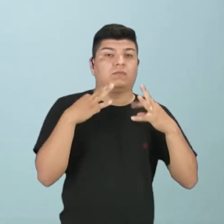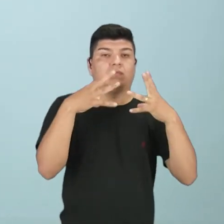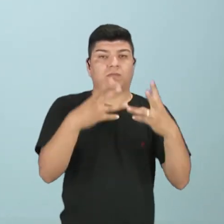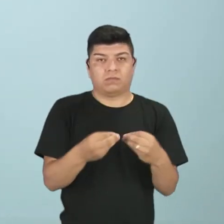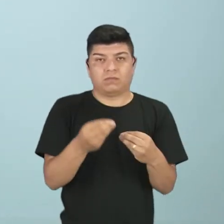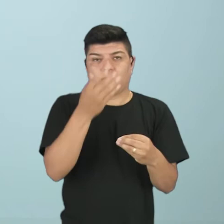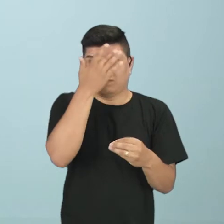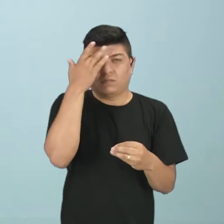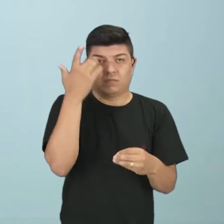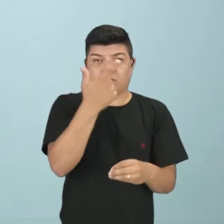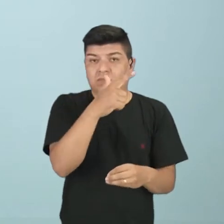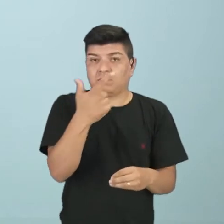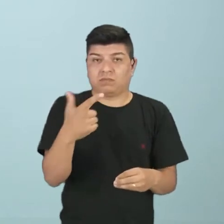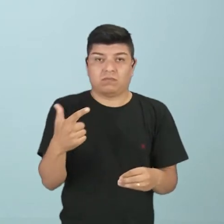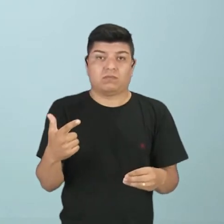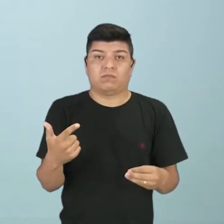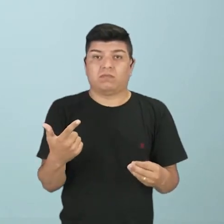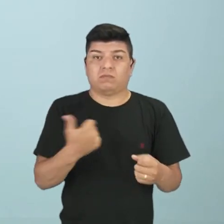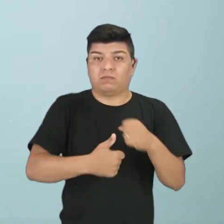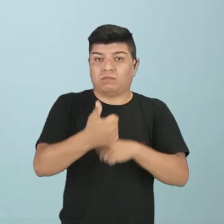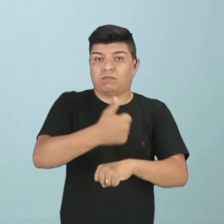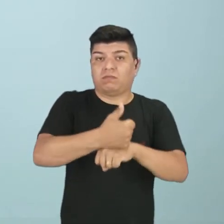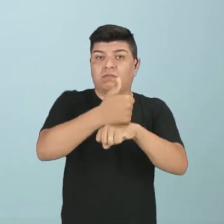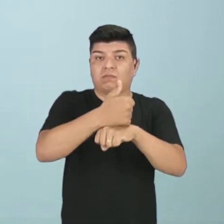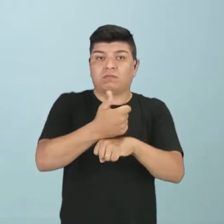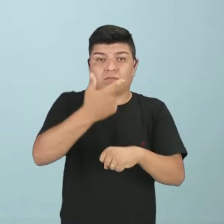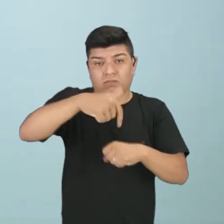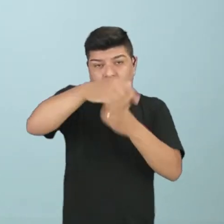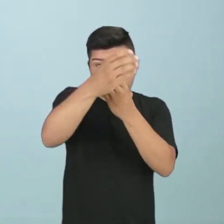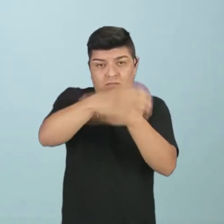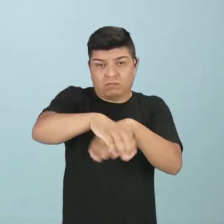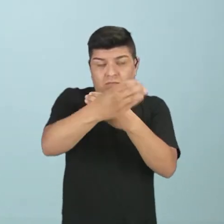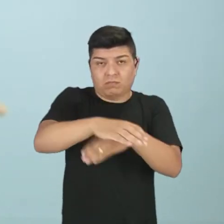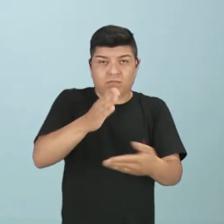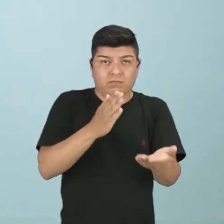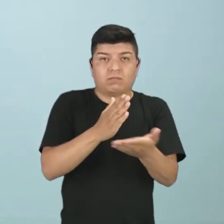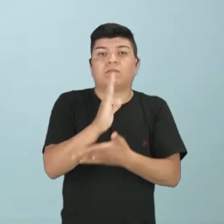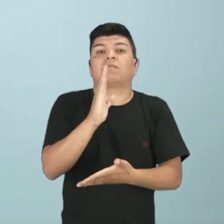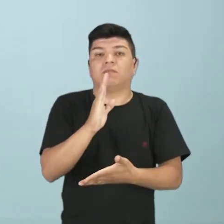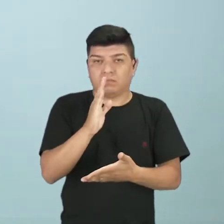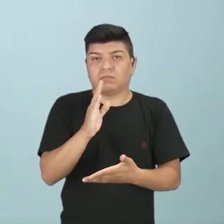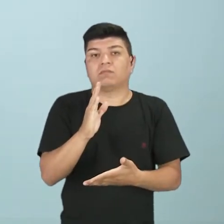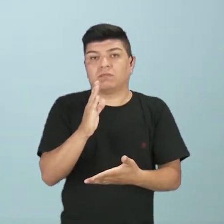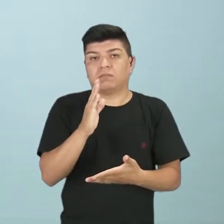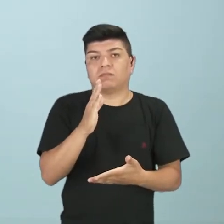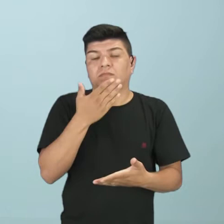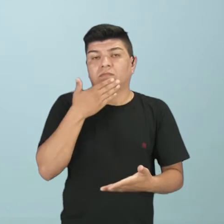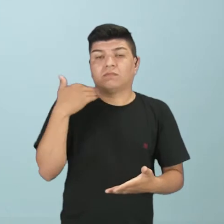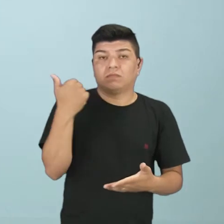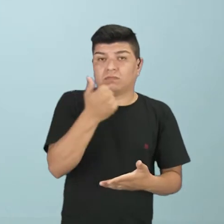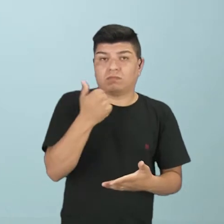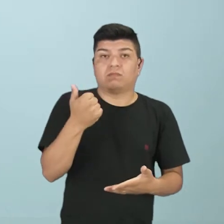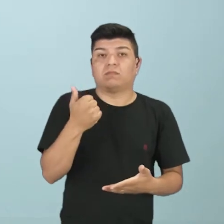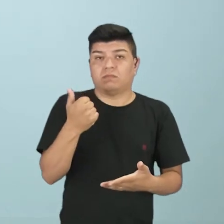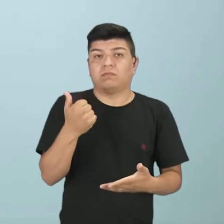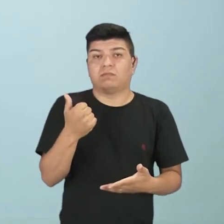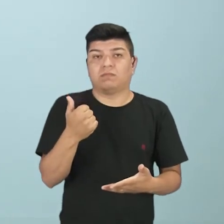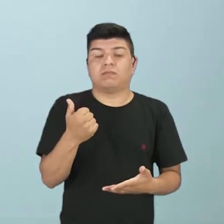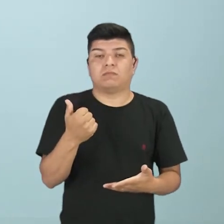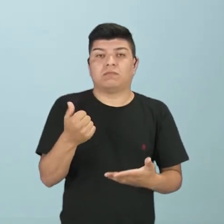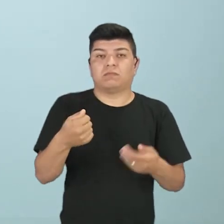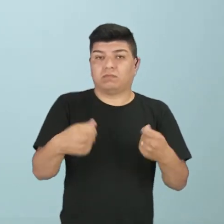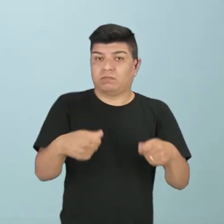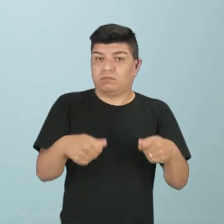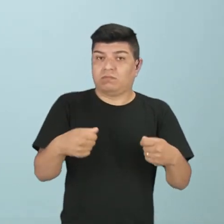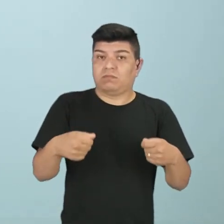fazer parte daqueles que não têm qualificação e que nunca conseguem passar num concurso ou ter um emprego que possa ter uma renda adequada para o provimento